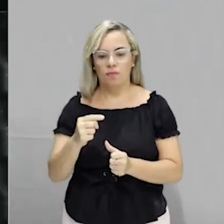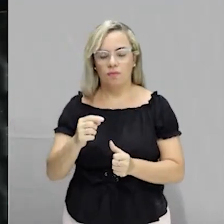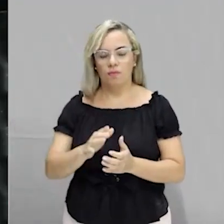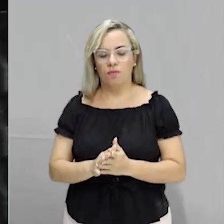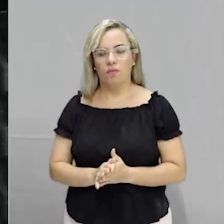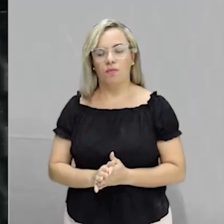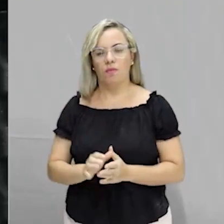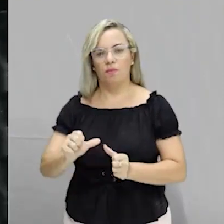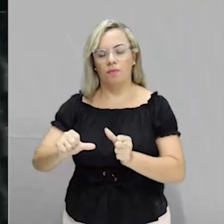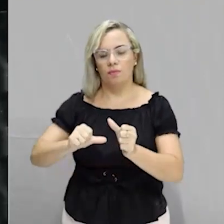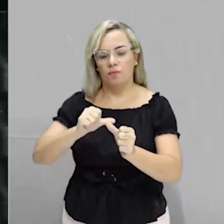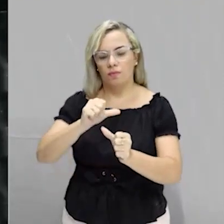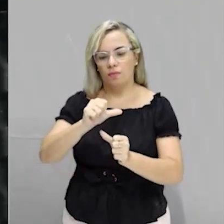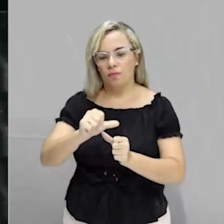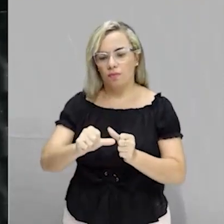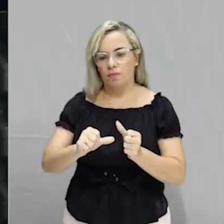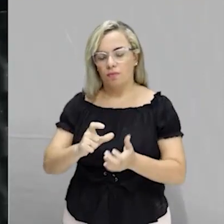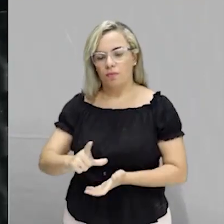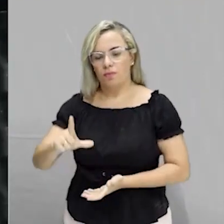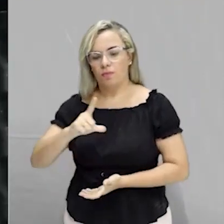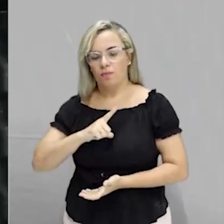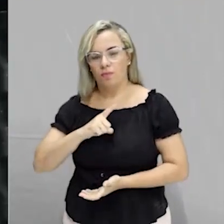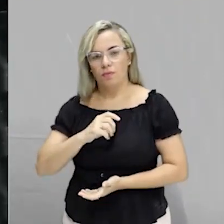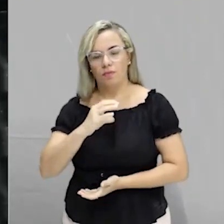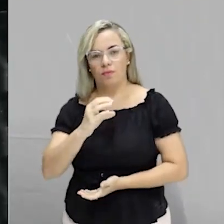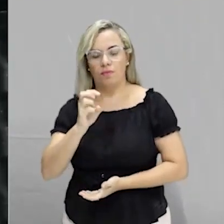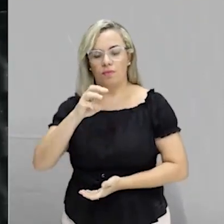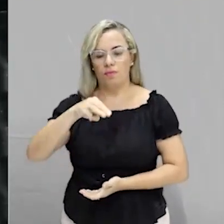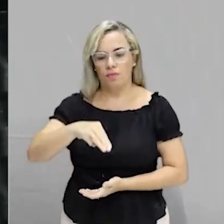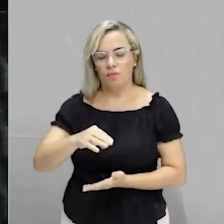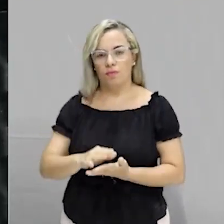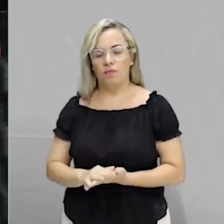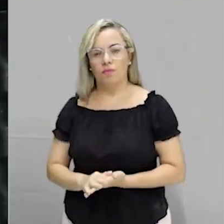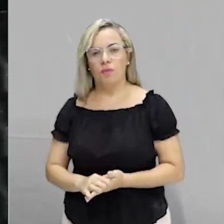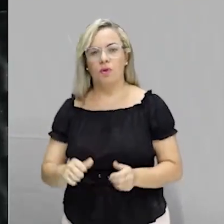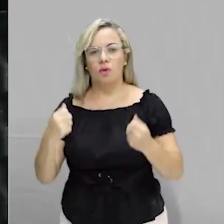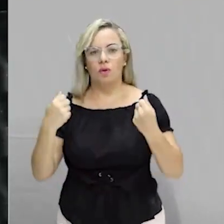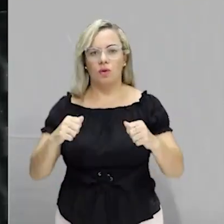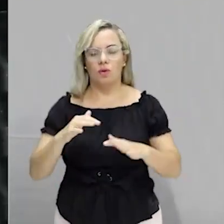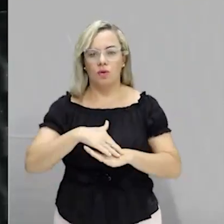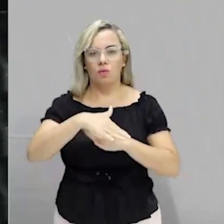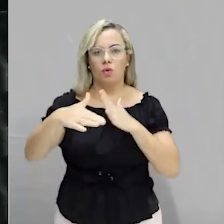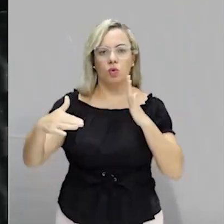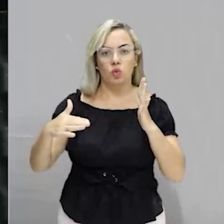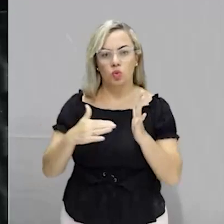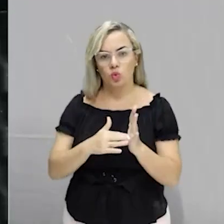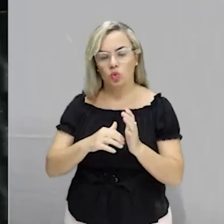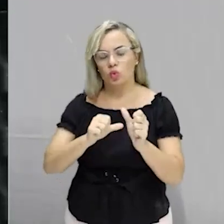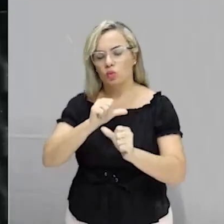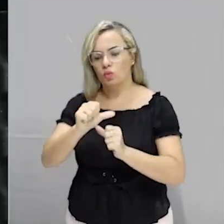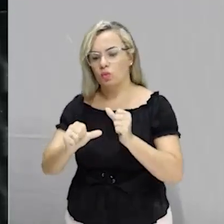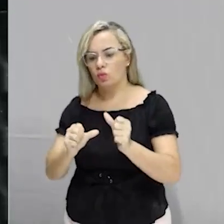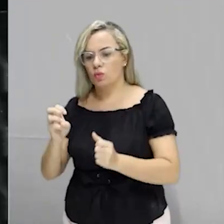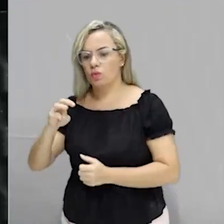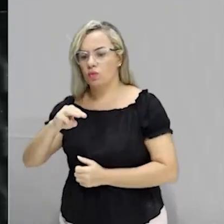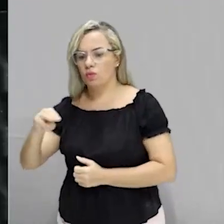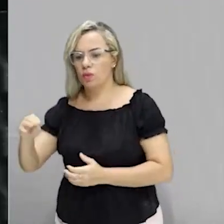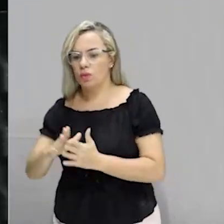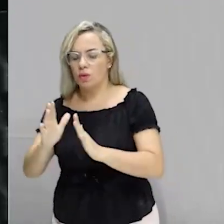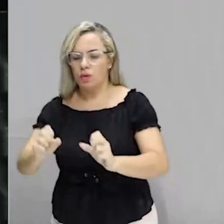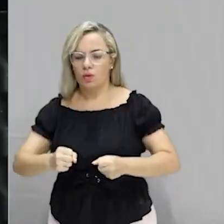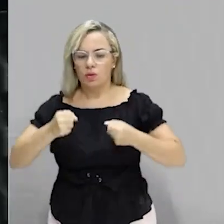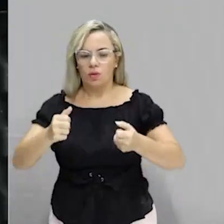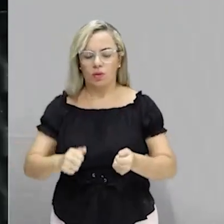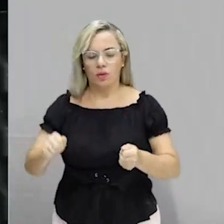conversão, né, eu vou precisar converter, porque aqui eu tenho em centímetro. Então, eu preciso converter tudo para milímetros para que eu possa fazer,